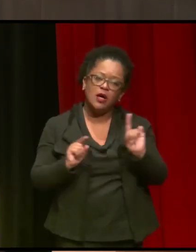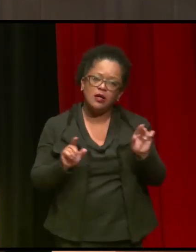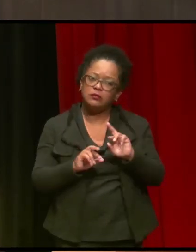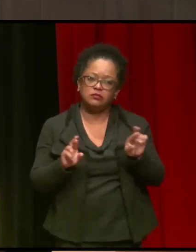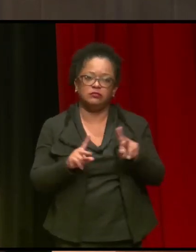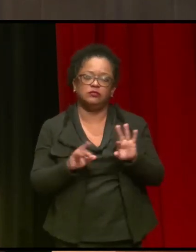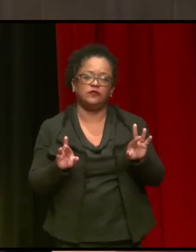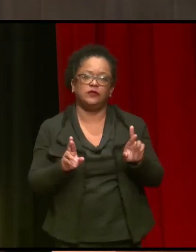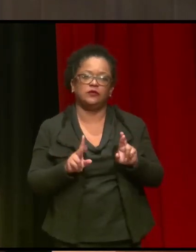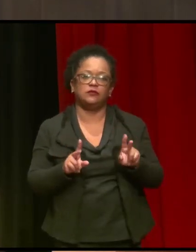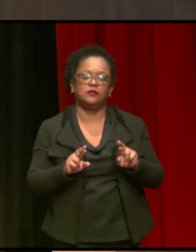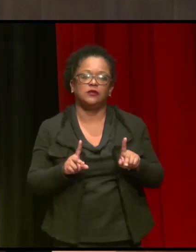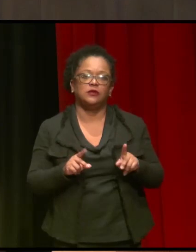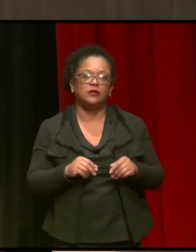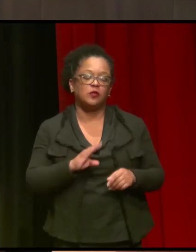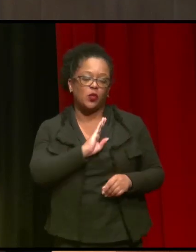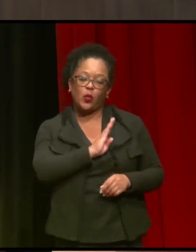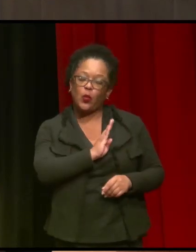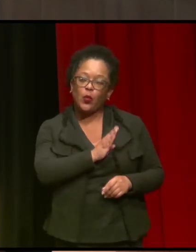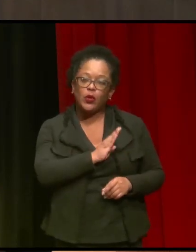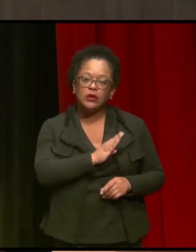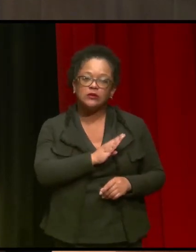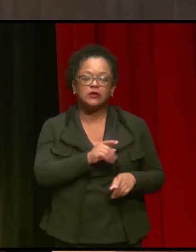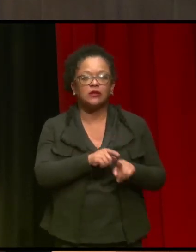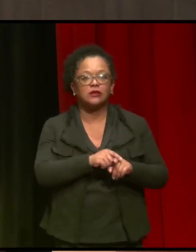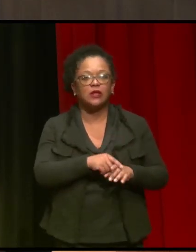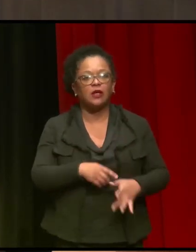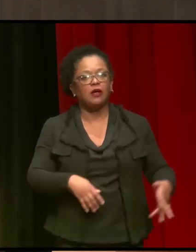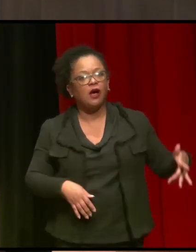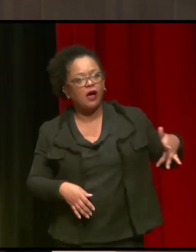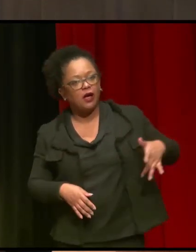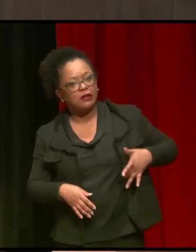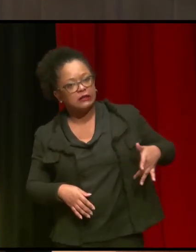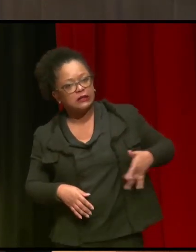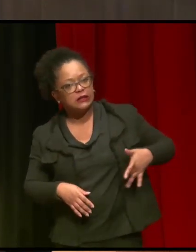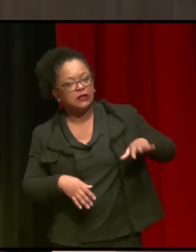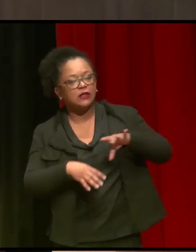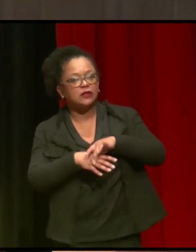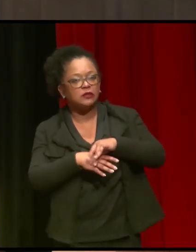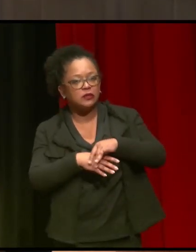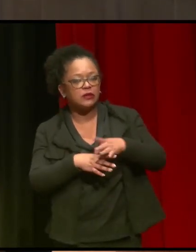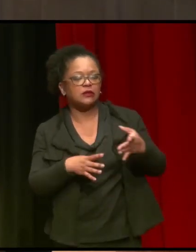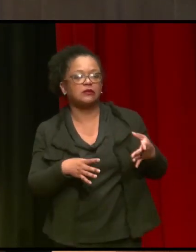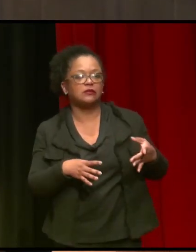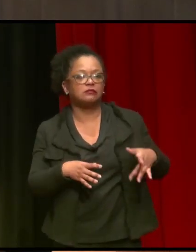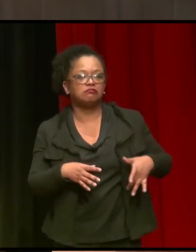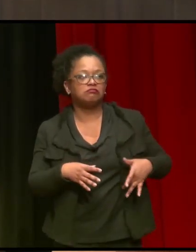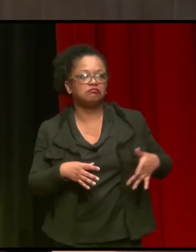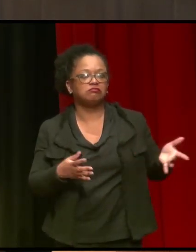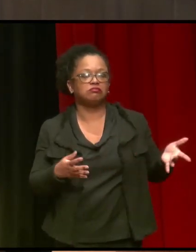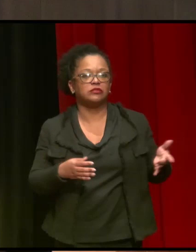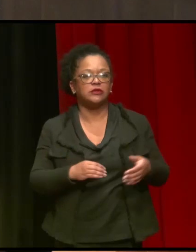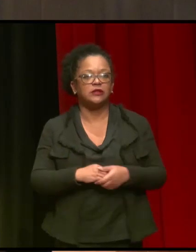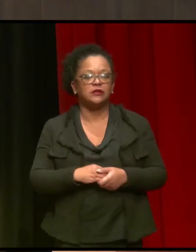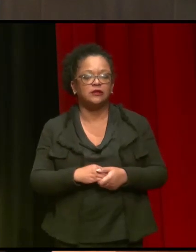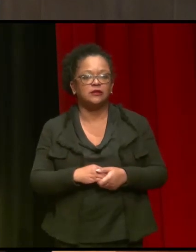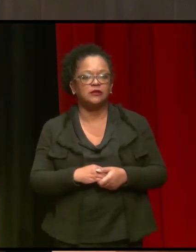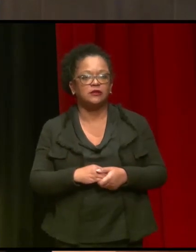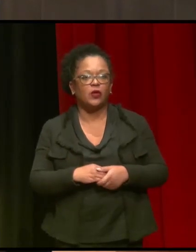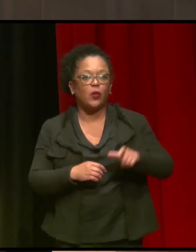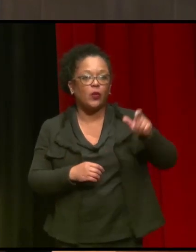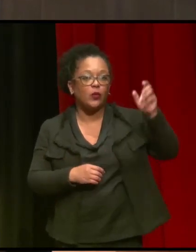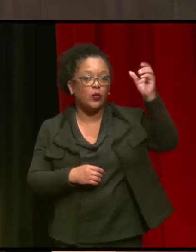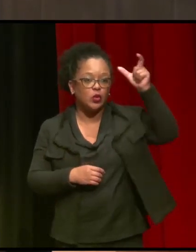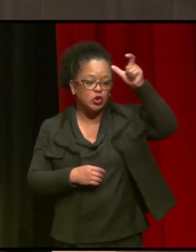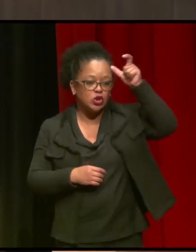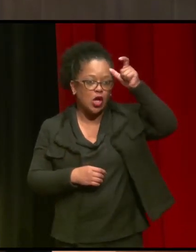coração, gente, meu coração não funciona bem, eu tenho um problema de rim, eu tenho um problema de outra, está entendendo? Então você não pode botar que tudo que